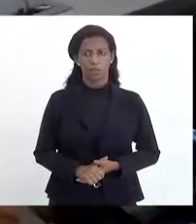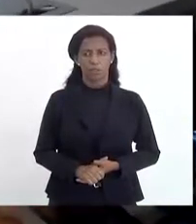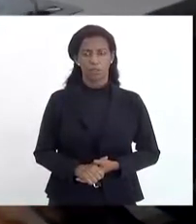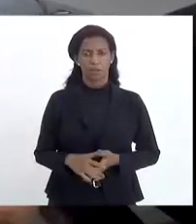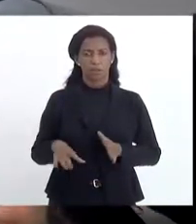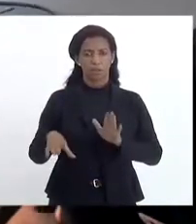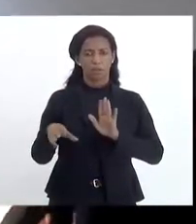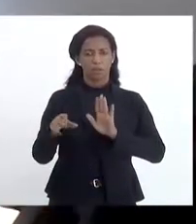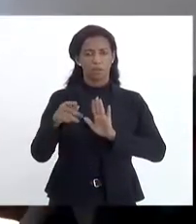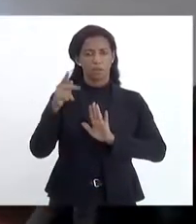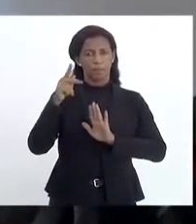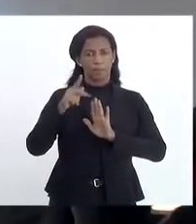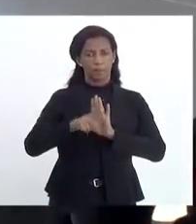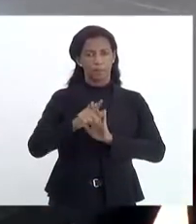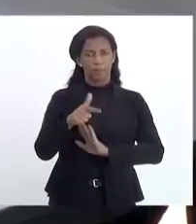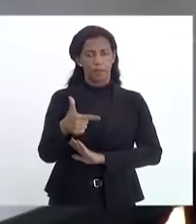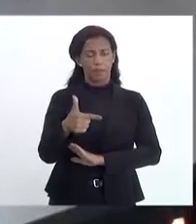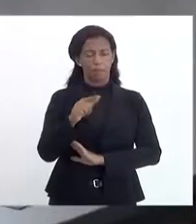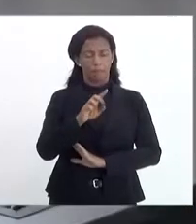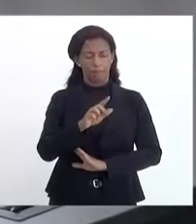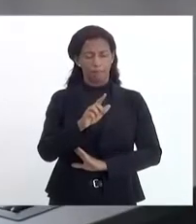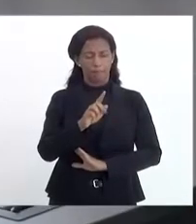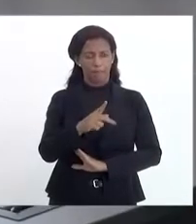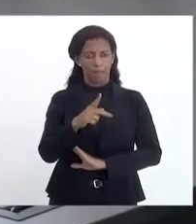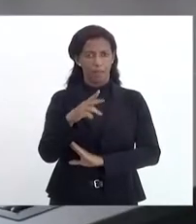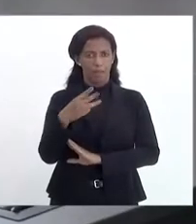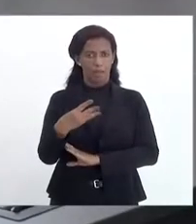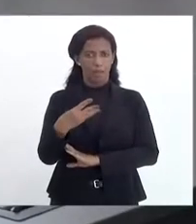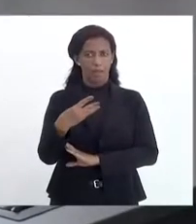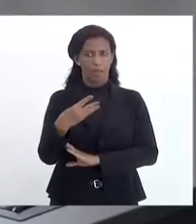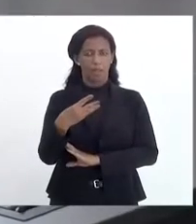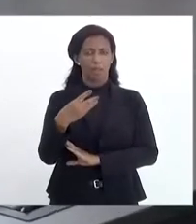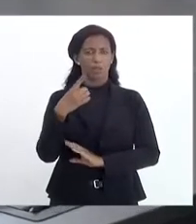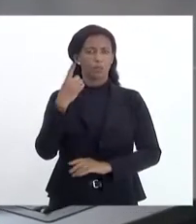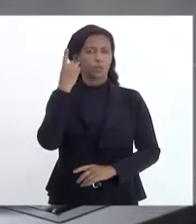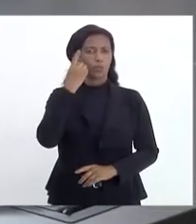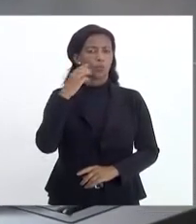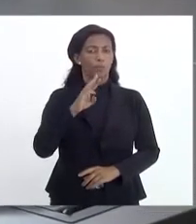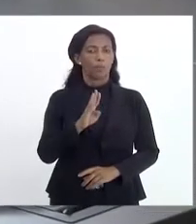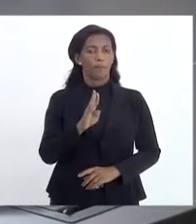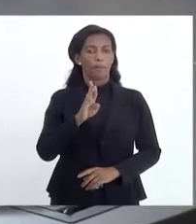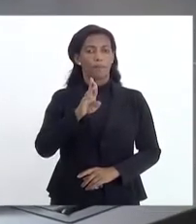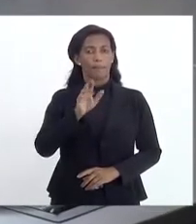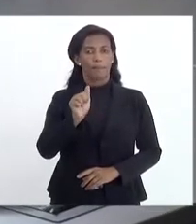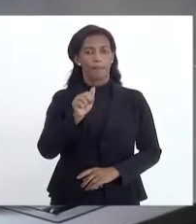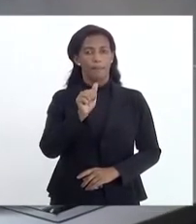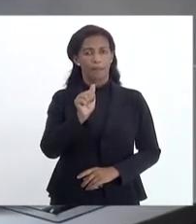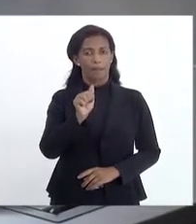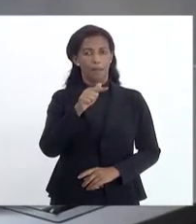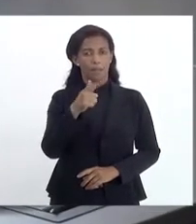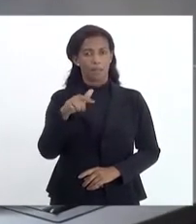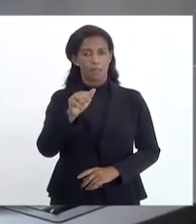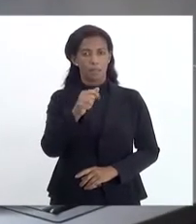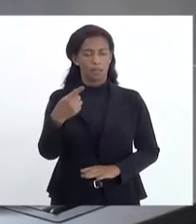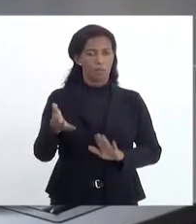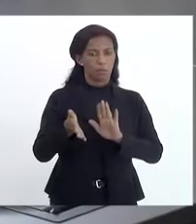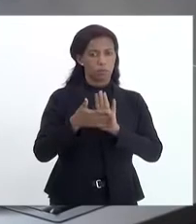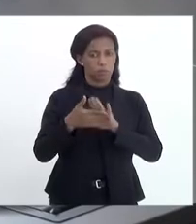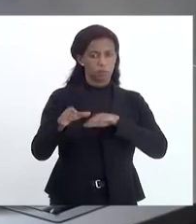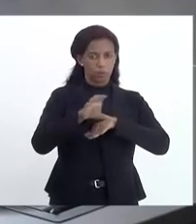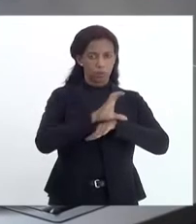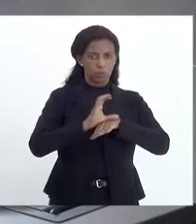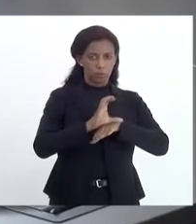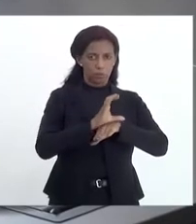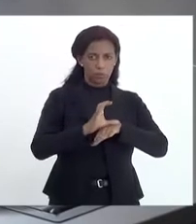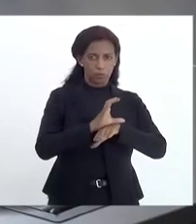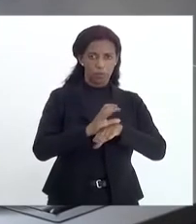3. Projeto de lei número 3318/2020, de autoria do deputado Brazão, o parecer pela